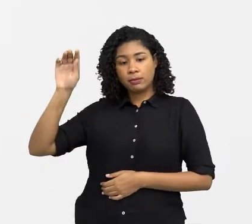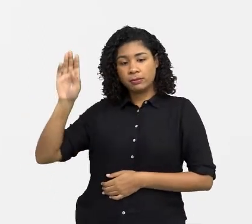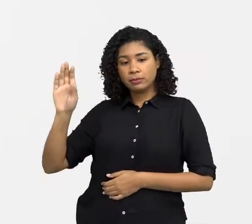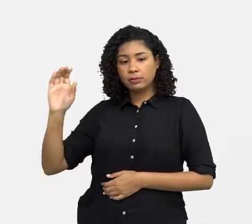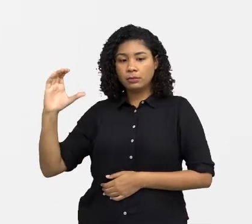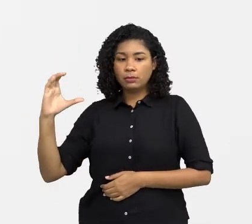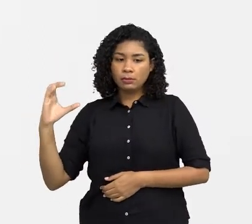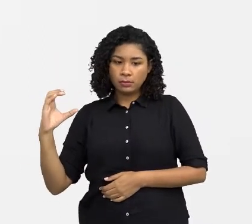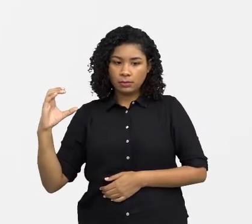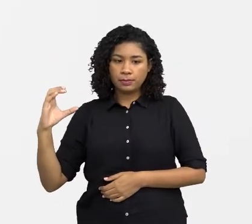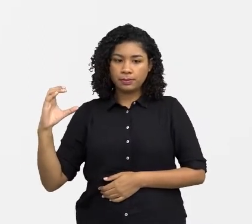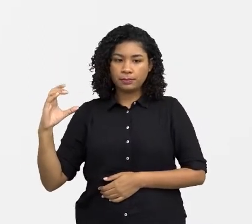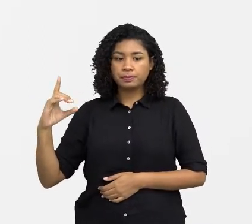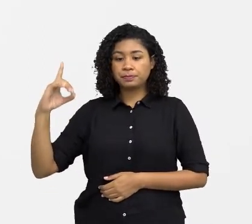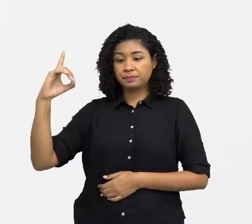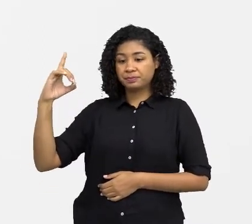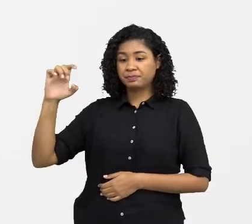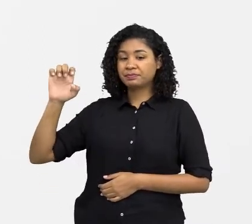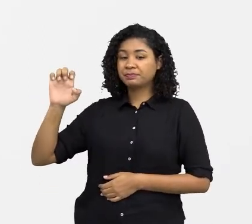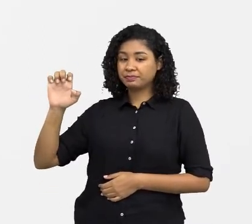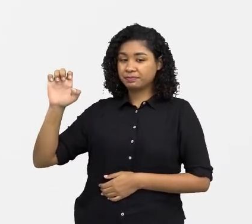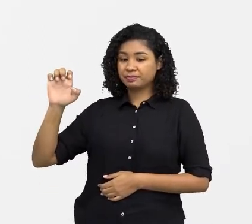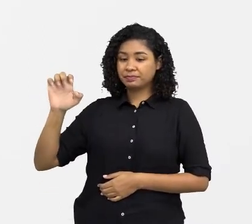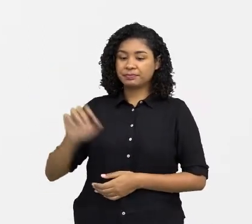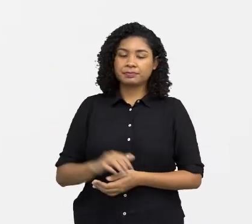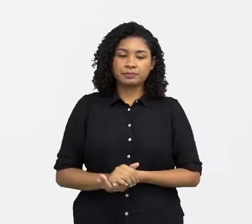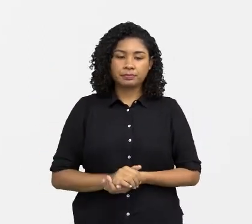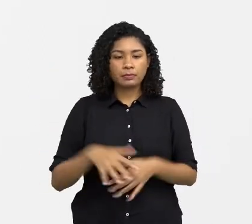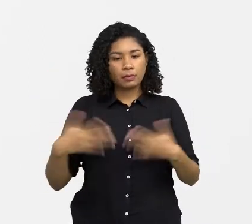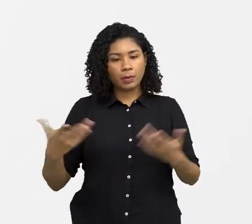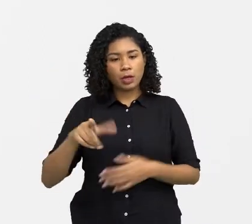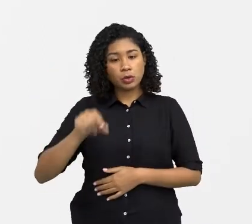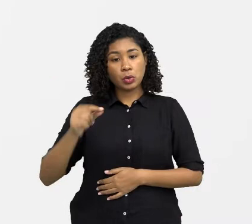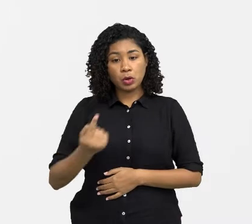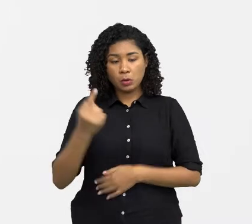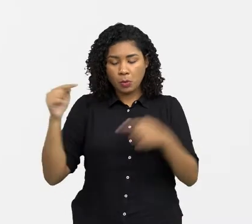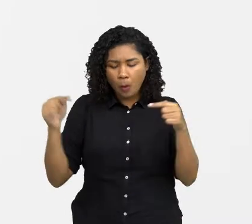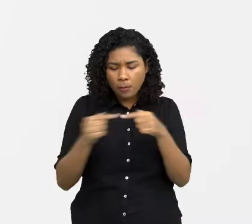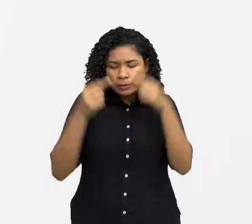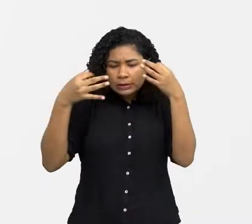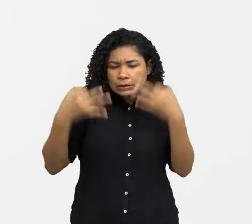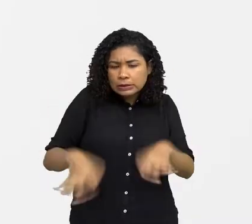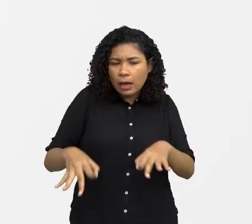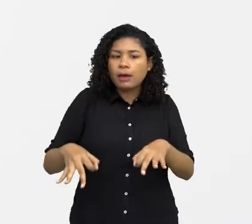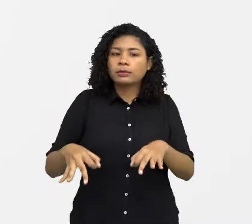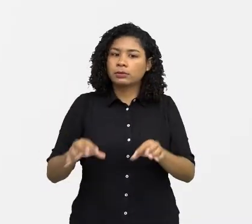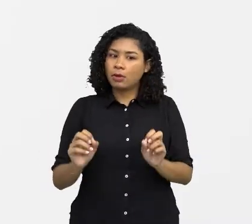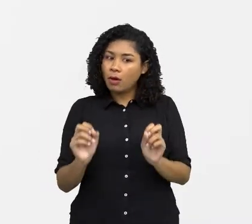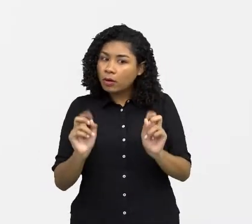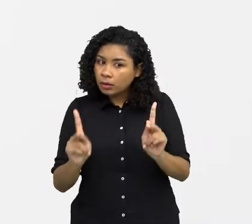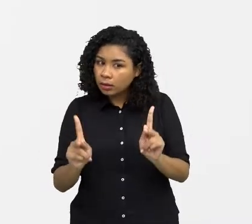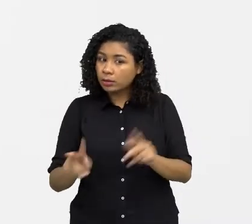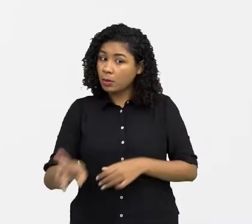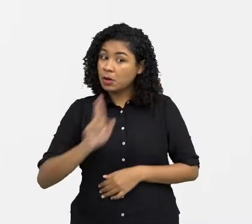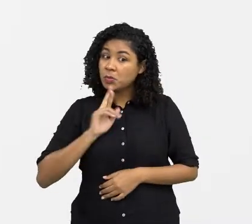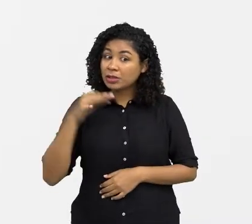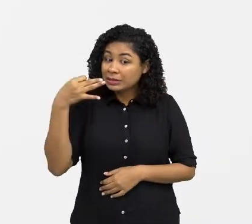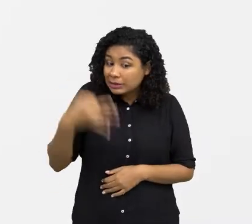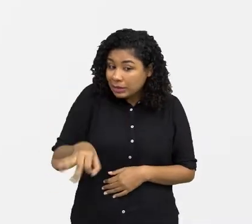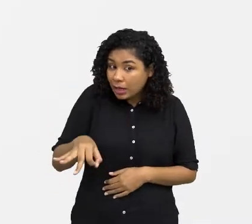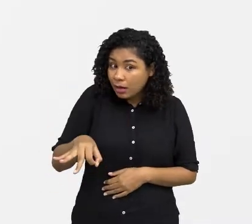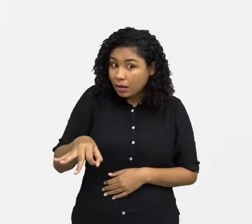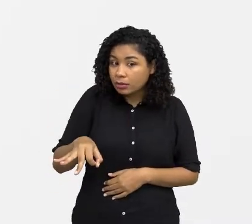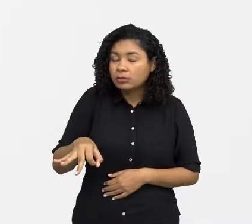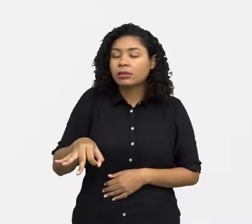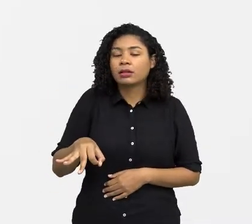B, C, D e E. Marca a alternativa que é a correta. Olha só que interessante, a questão ela foi